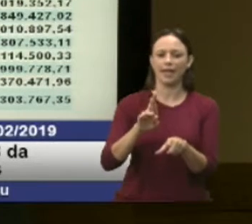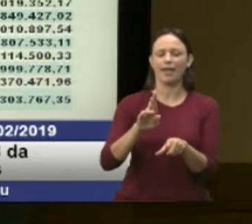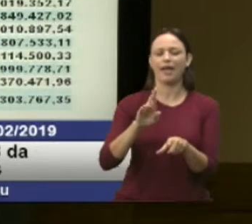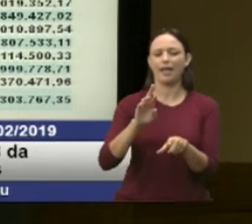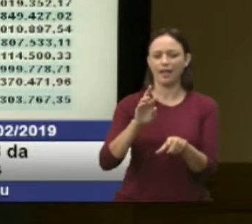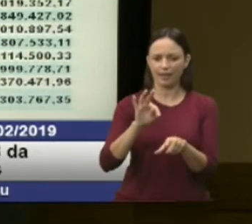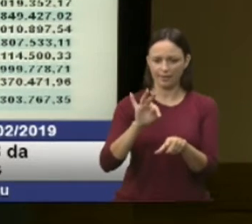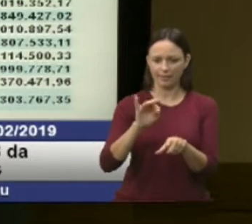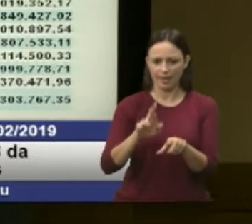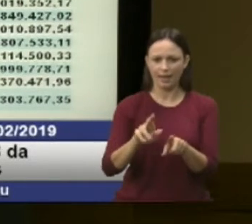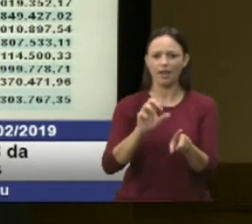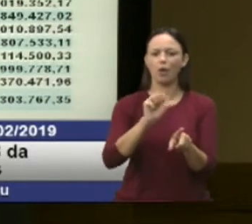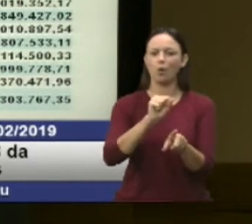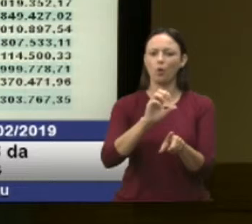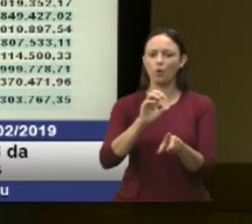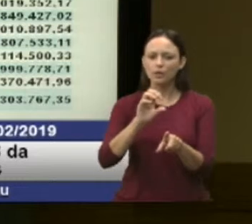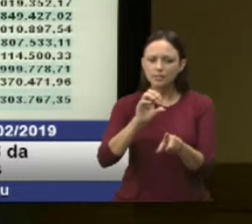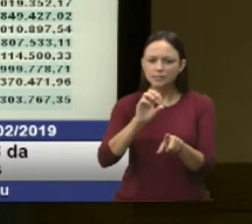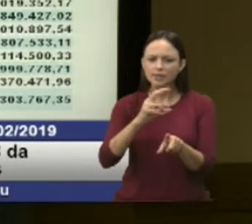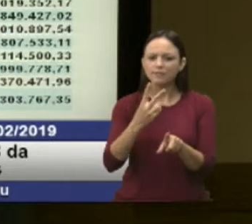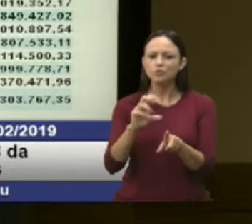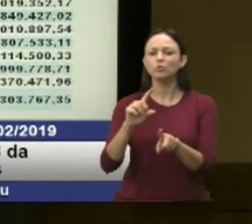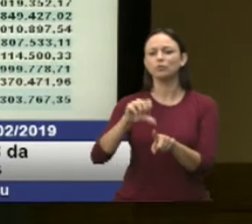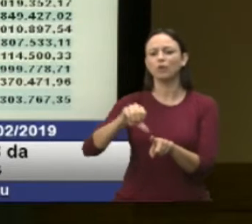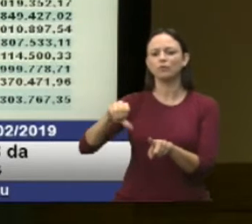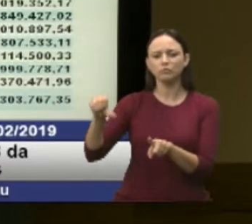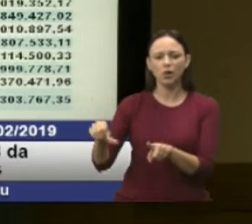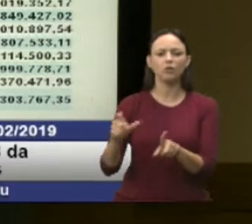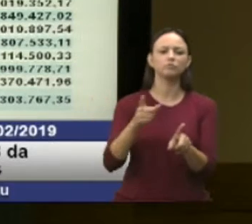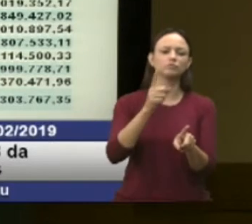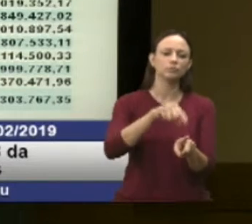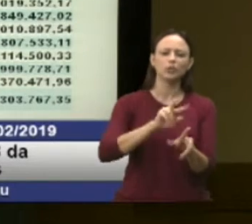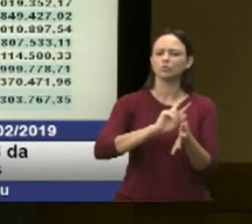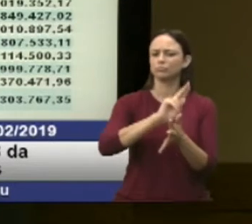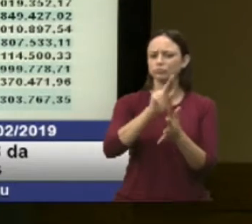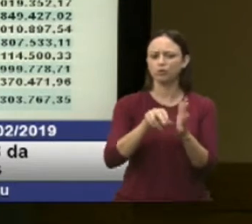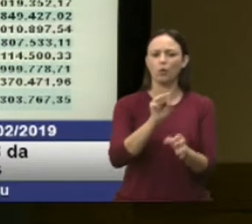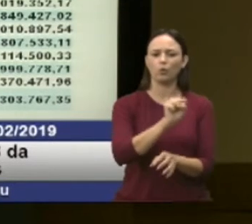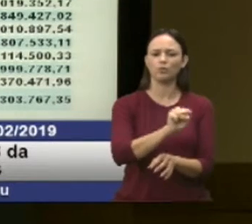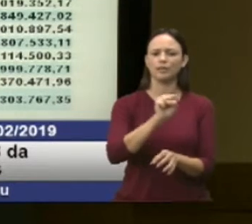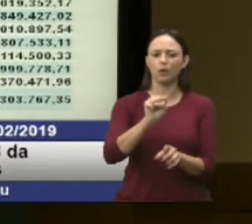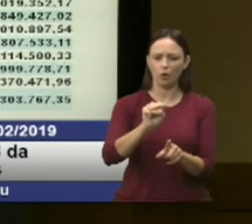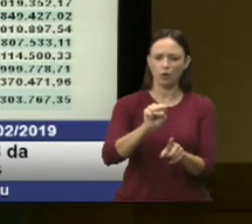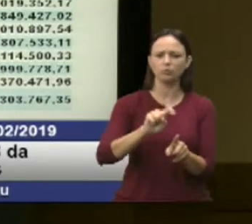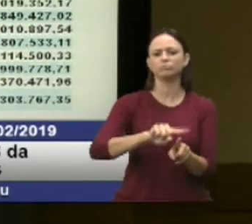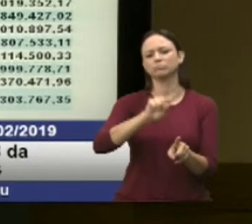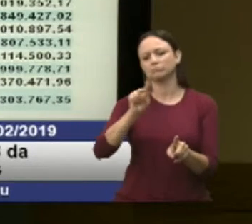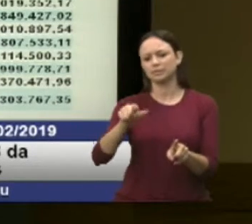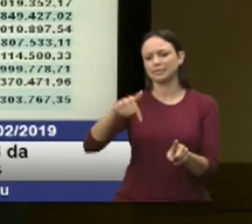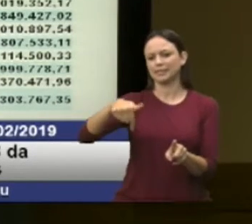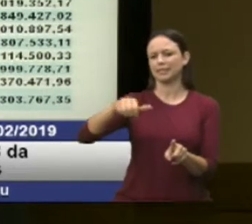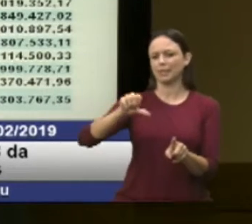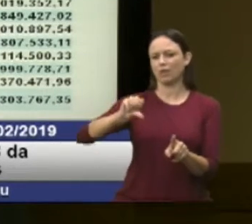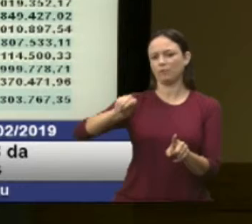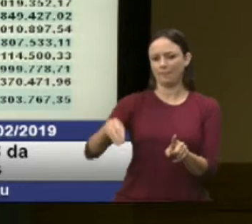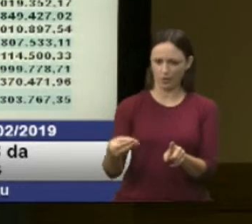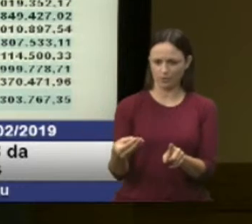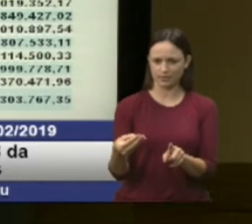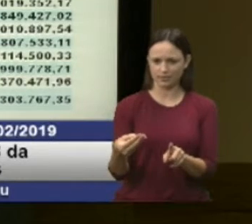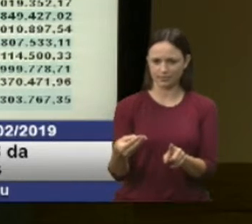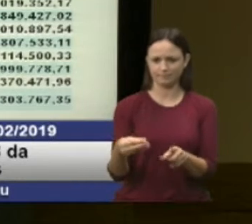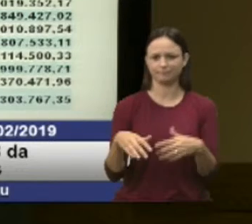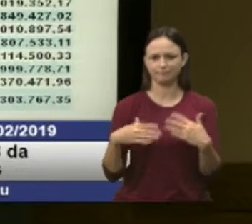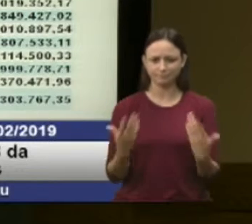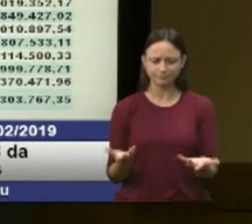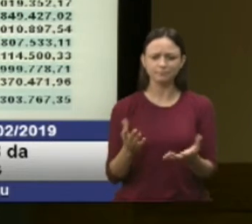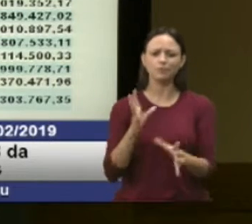821 mil para 999 e diversos de 88 para 79 milhões.